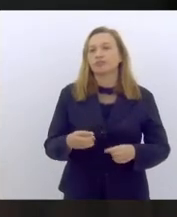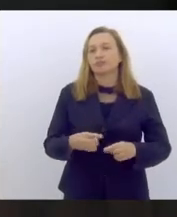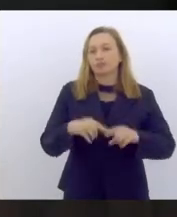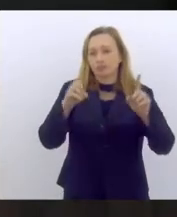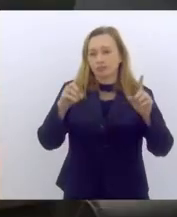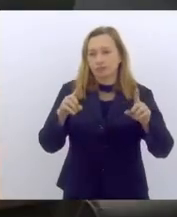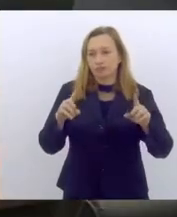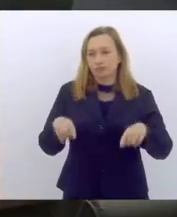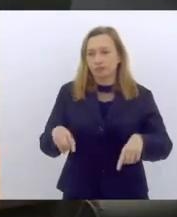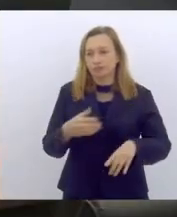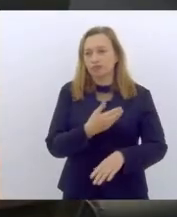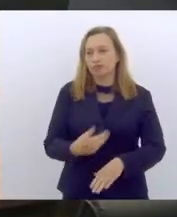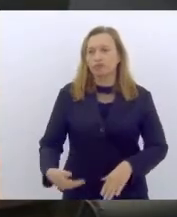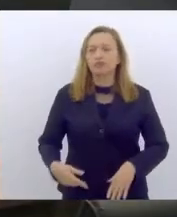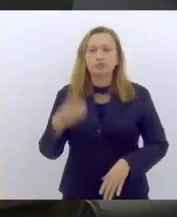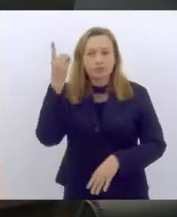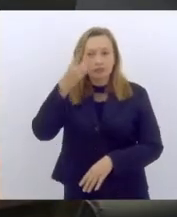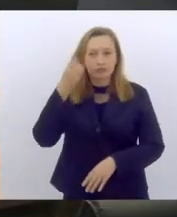Serafim